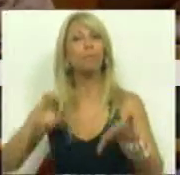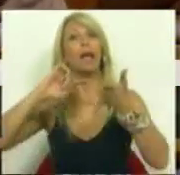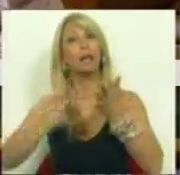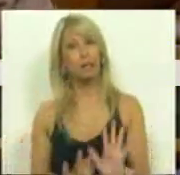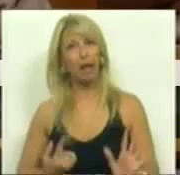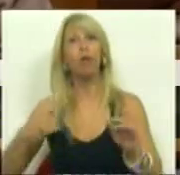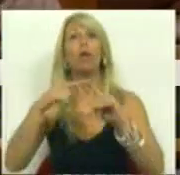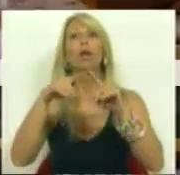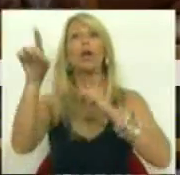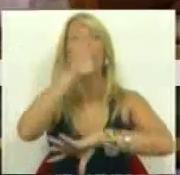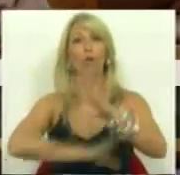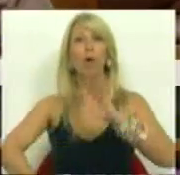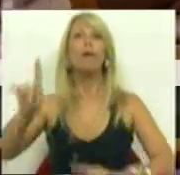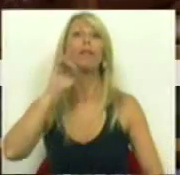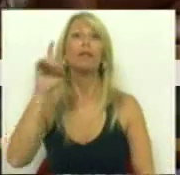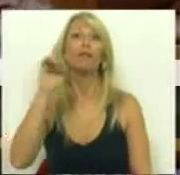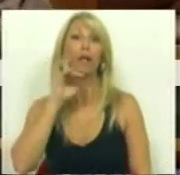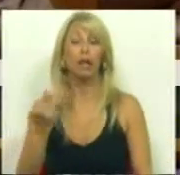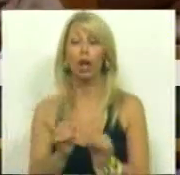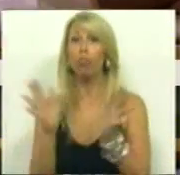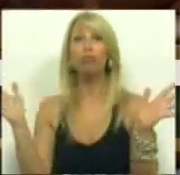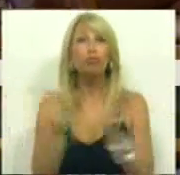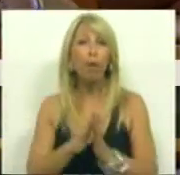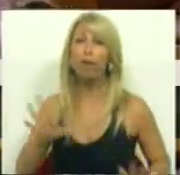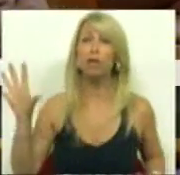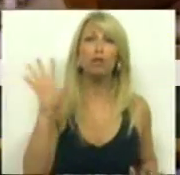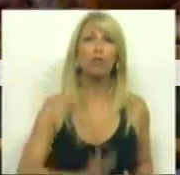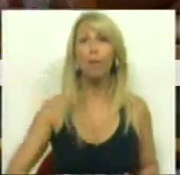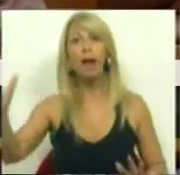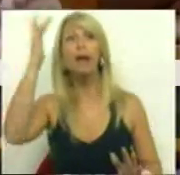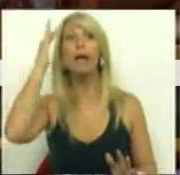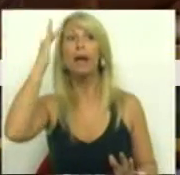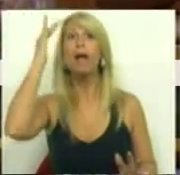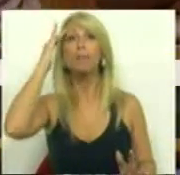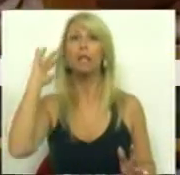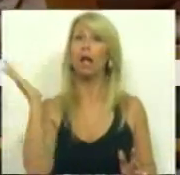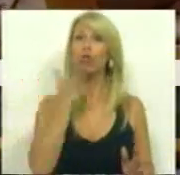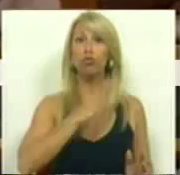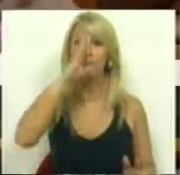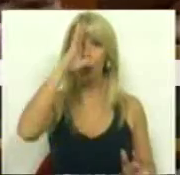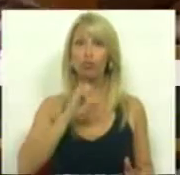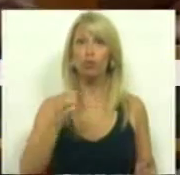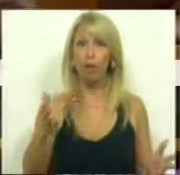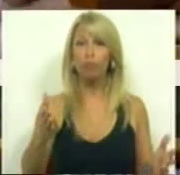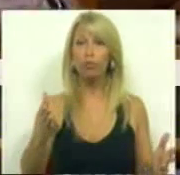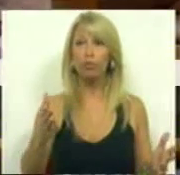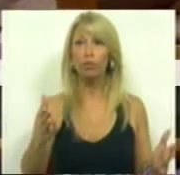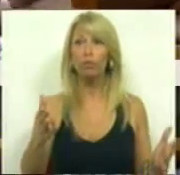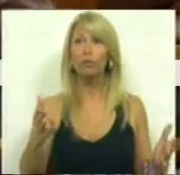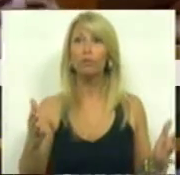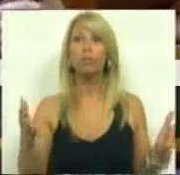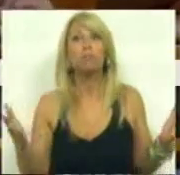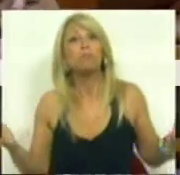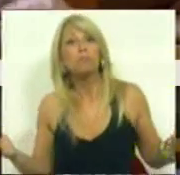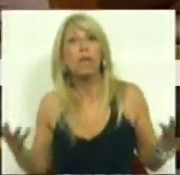na Europa defender por todos os meios que a capacidade de empréstimo aos Estados seja aquela que